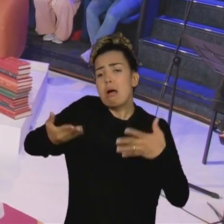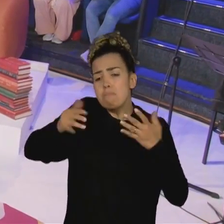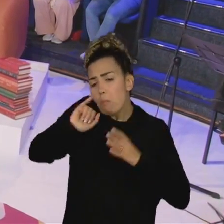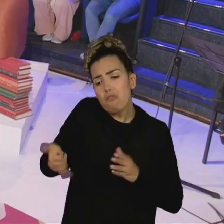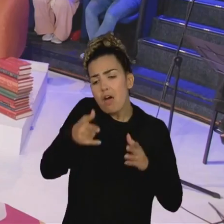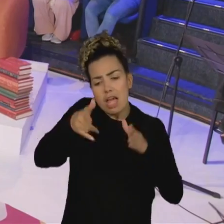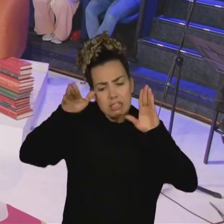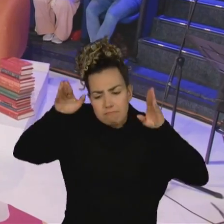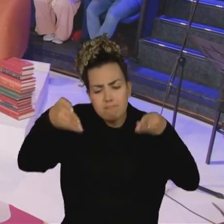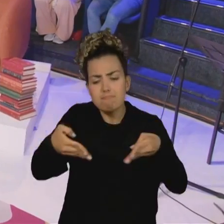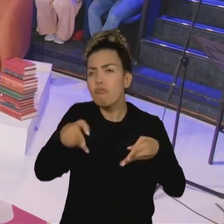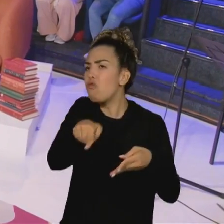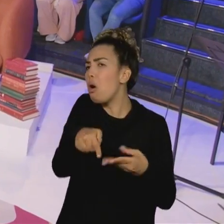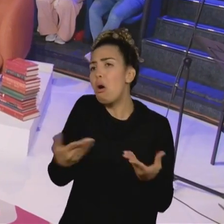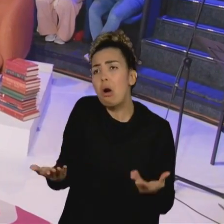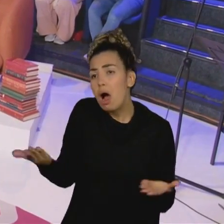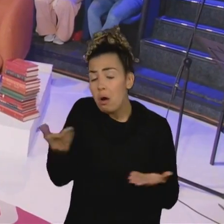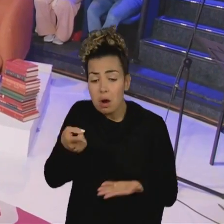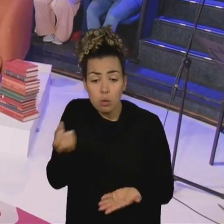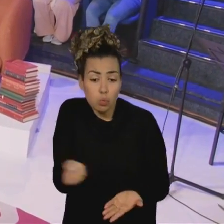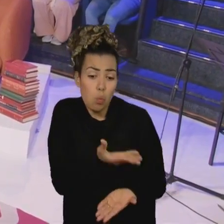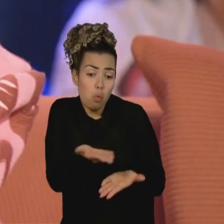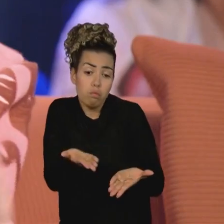novo, que surgiu essa oportunidade pra mim.